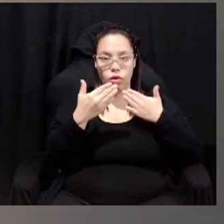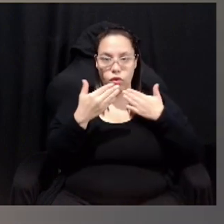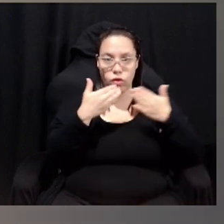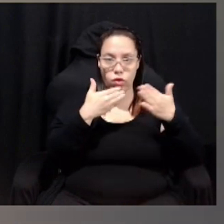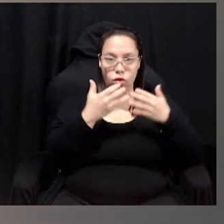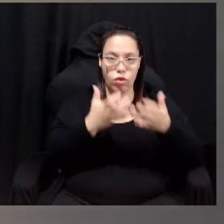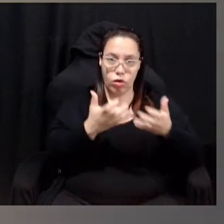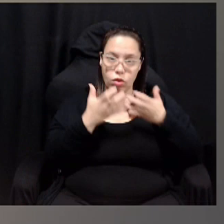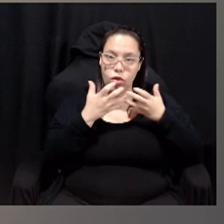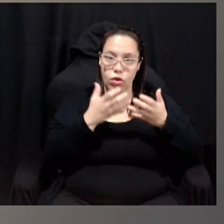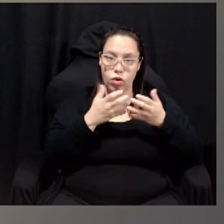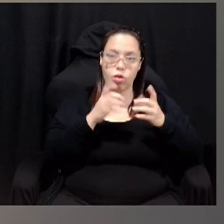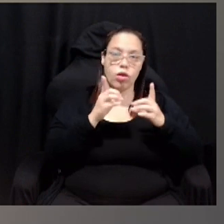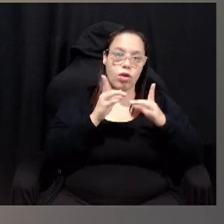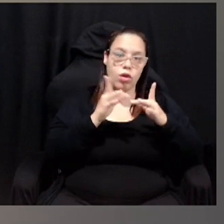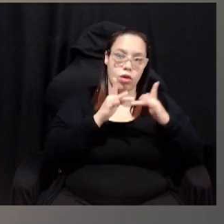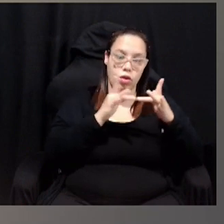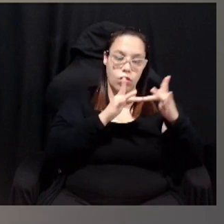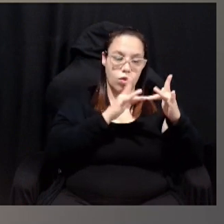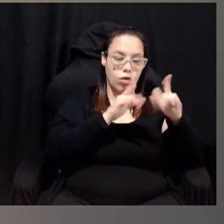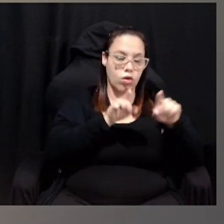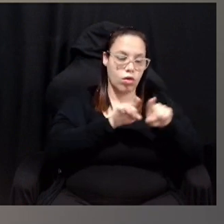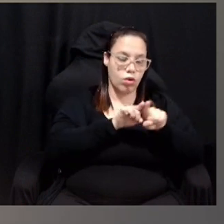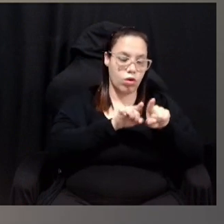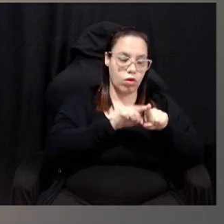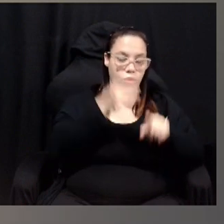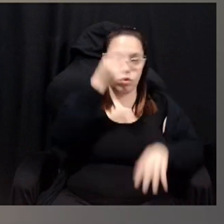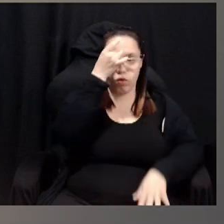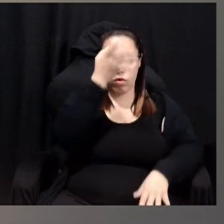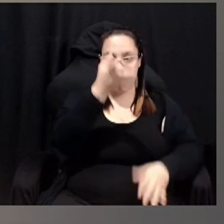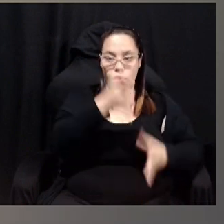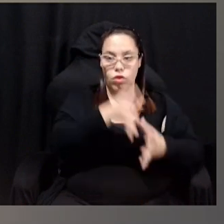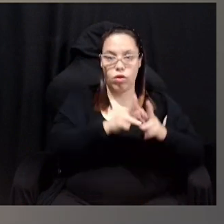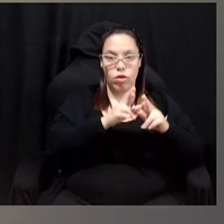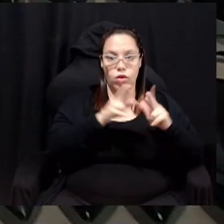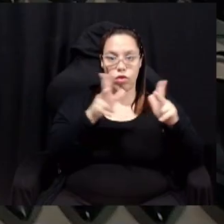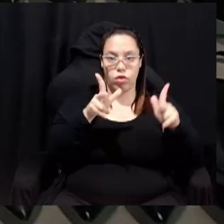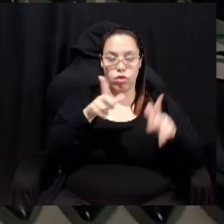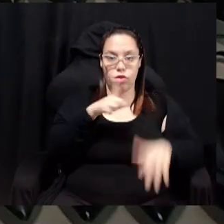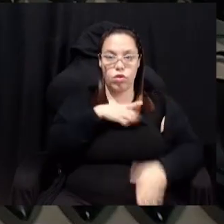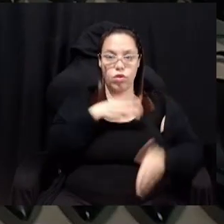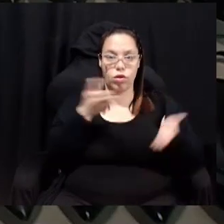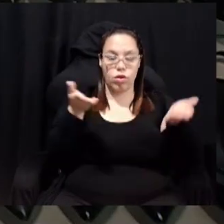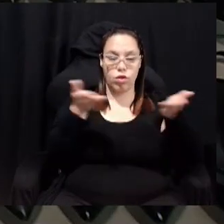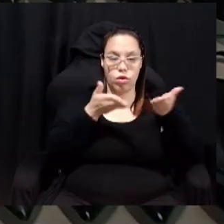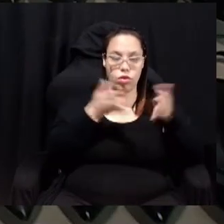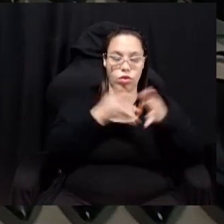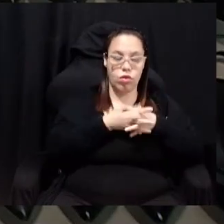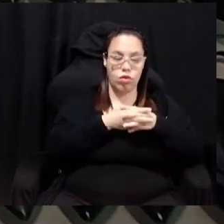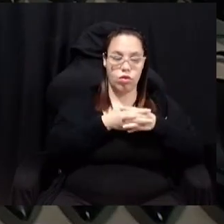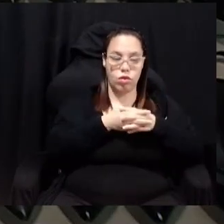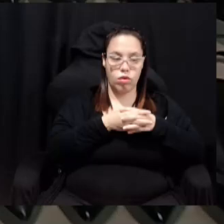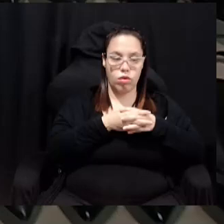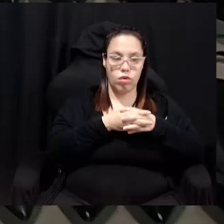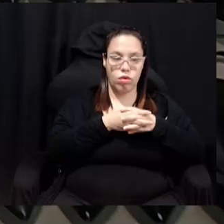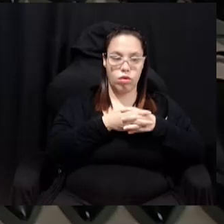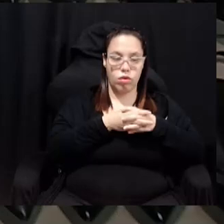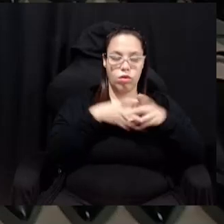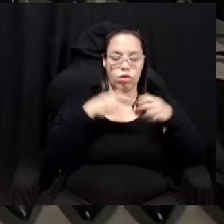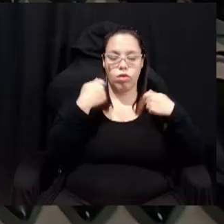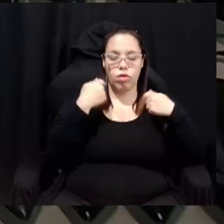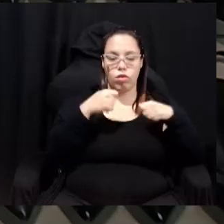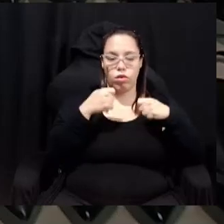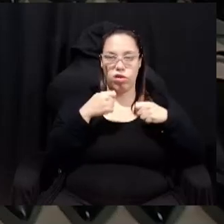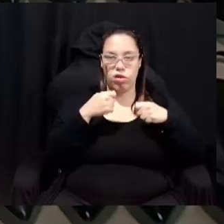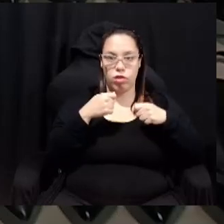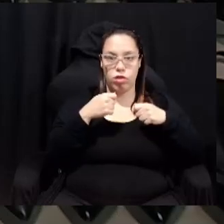desse contato também, né? Então, facilitava, diferente do que a gente tem visto hoje, que vem essa necessidade de mesclar muito, né,